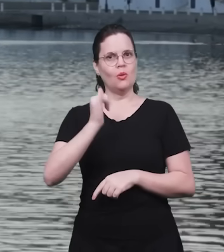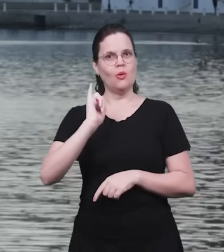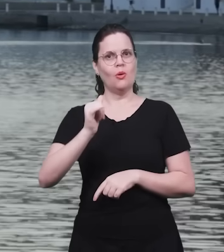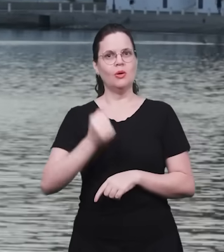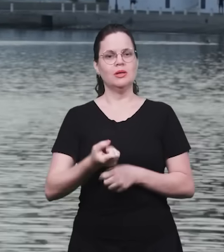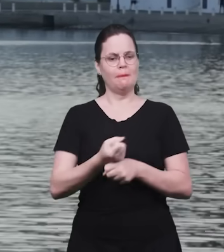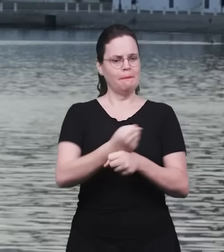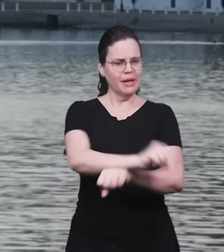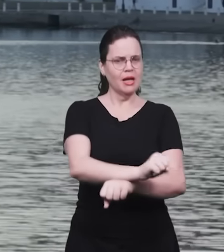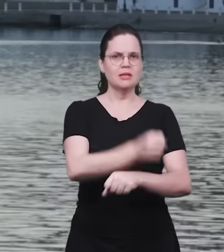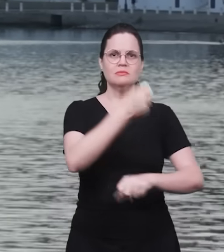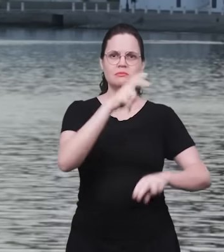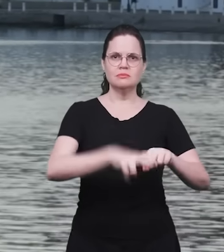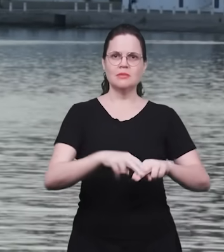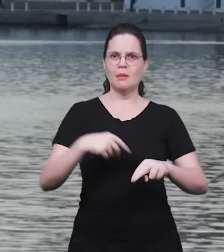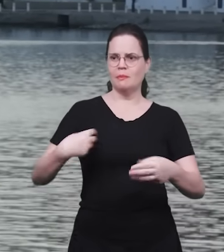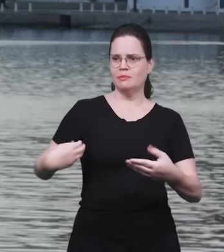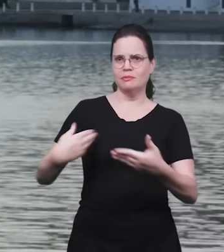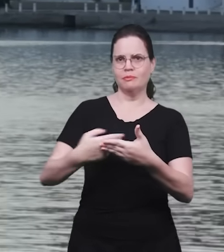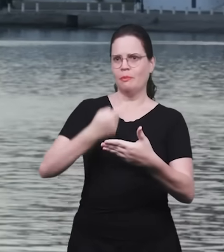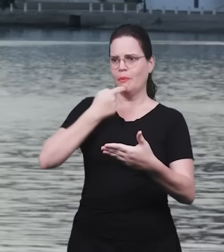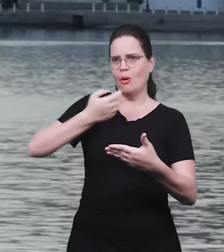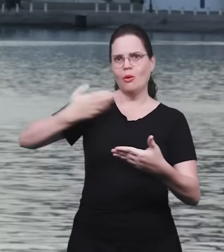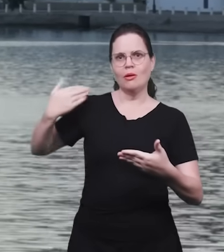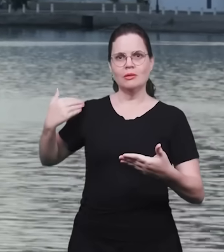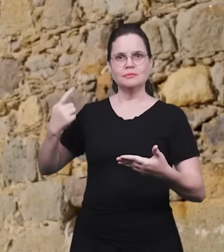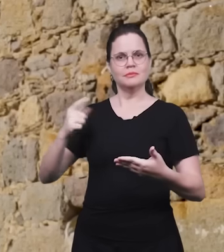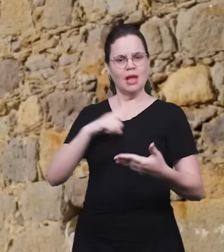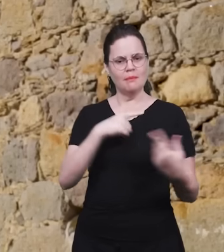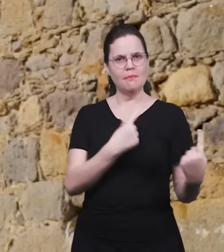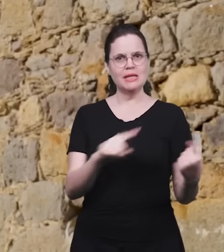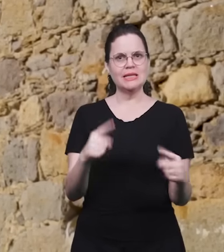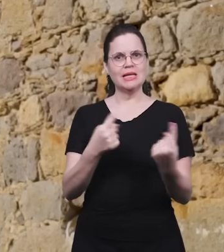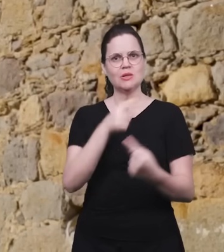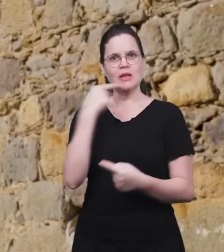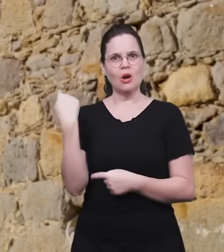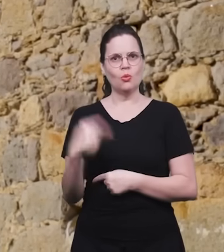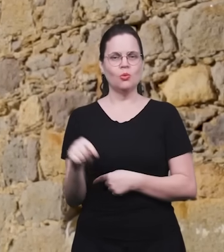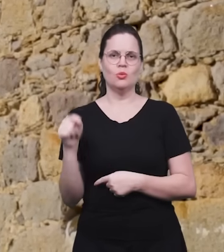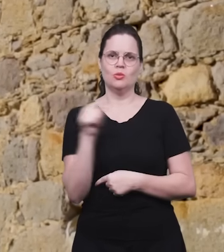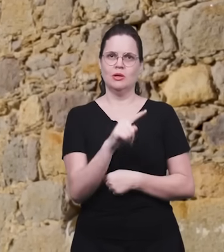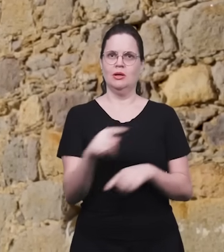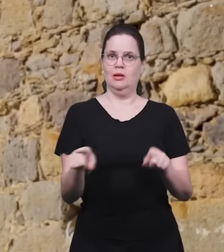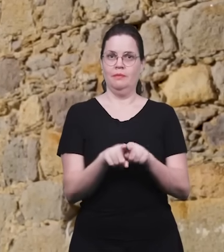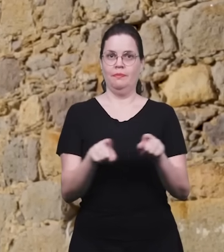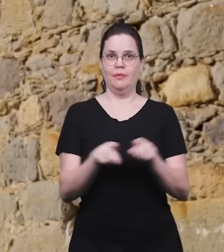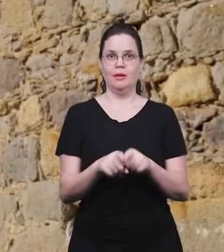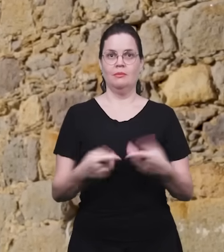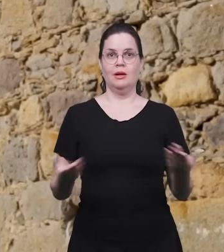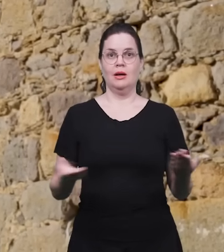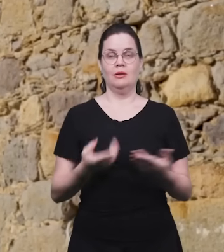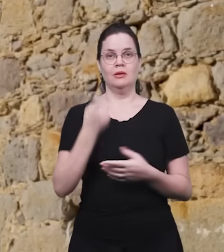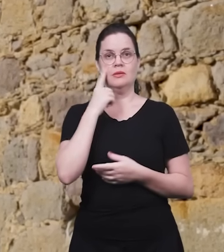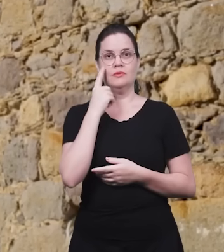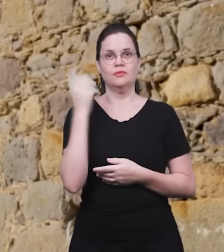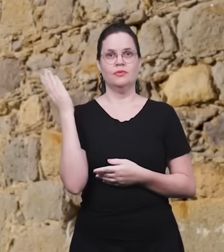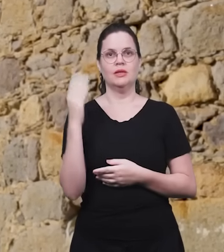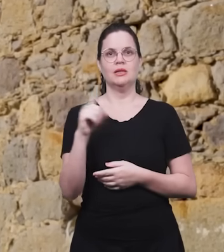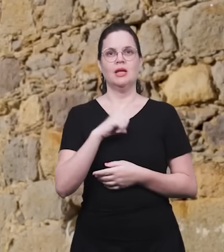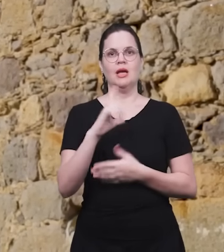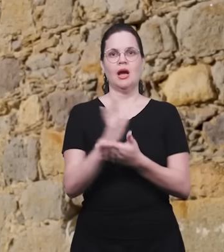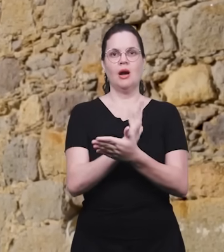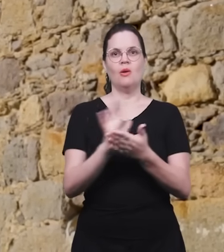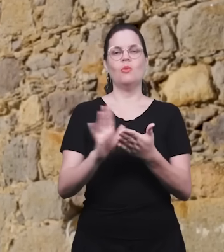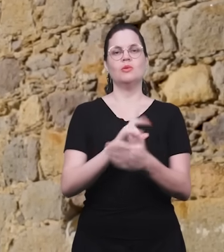prisões que eles passaram há pouco tempo, né? As perseguições, nós, né, que temos agora a citação lá